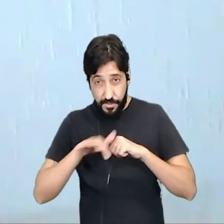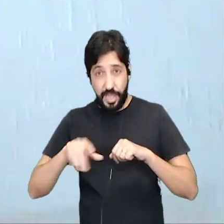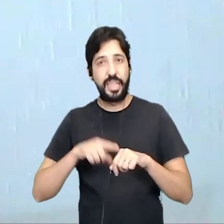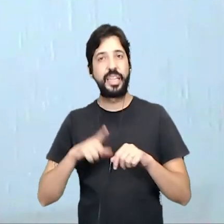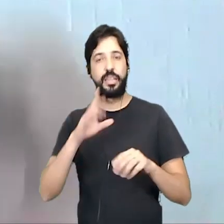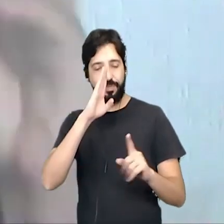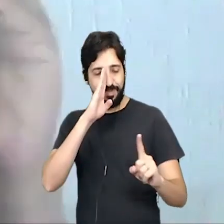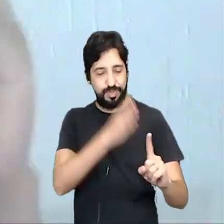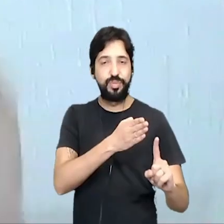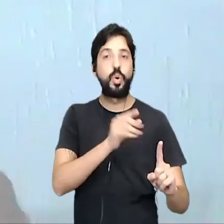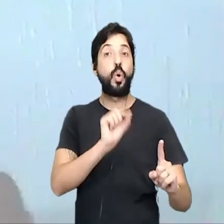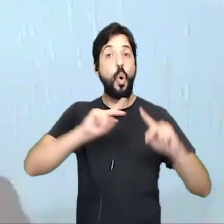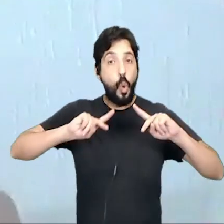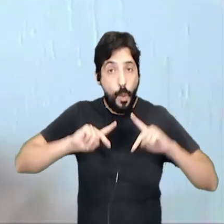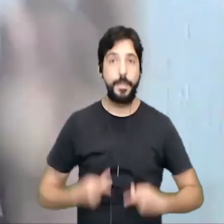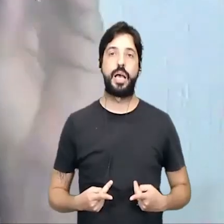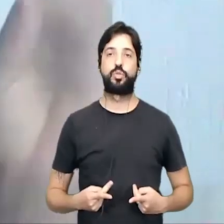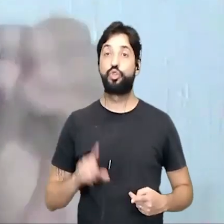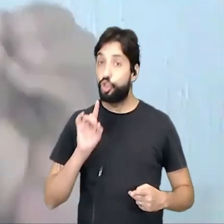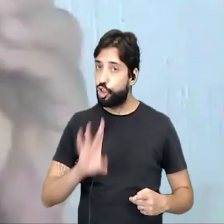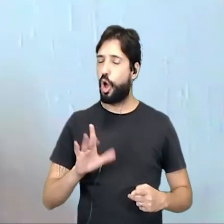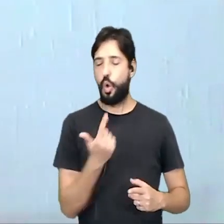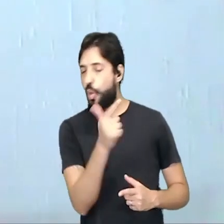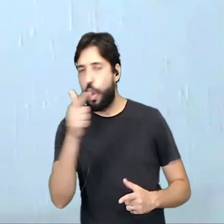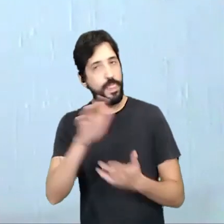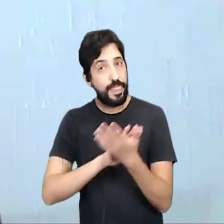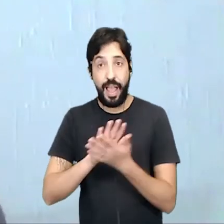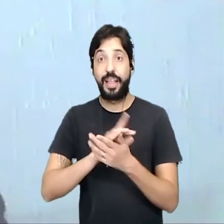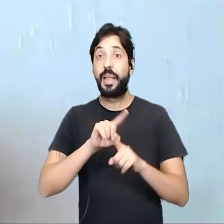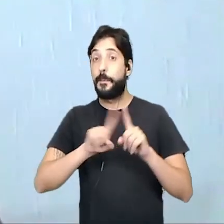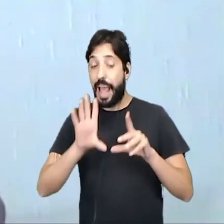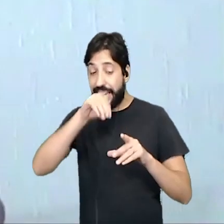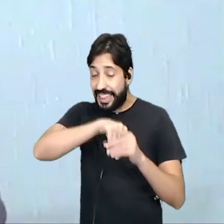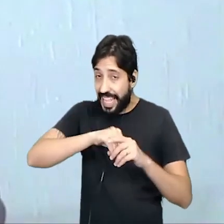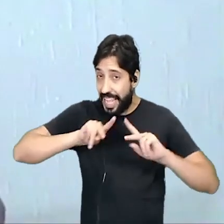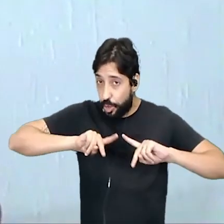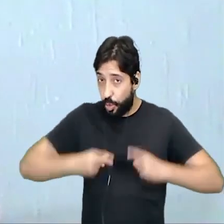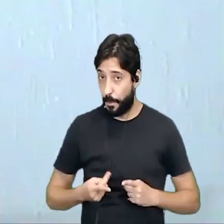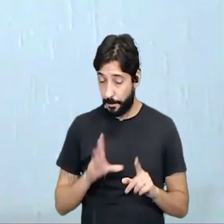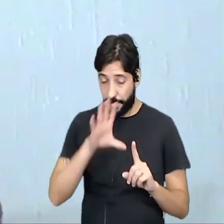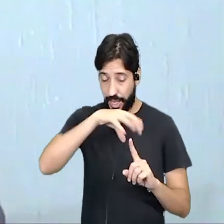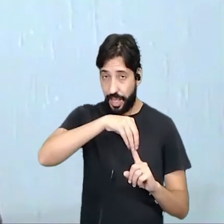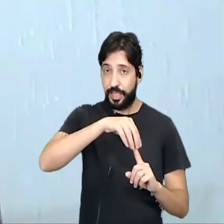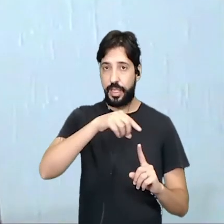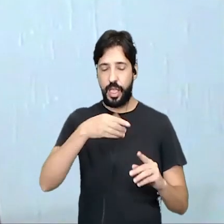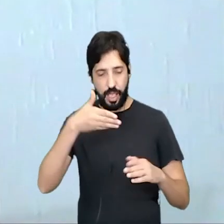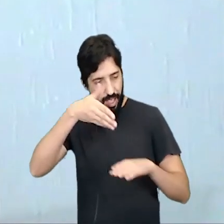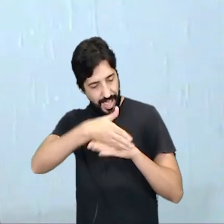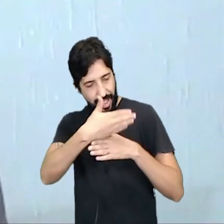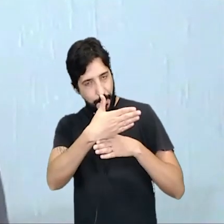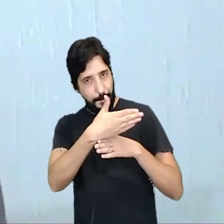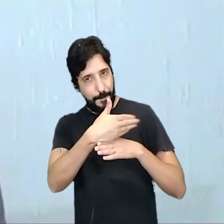vírus, ele tem um endereço só, que é a espécie humana, nenhum outro. Mas dentro da espécie